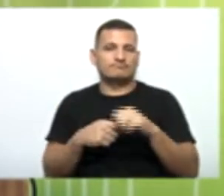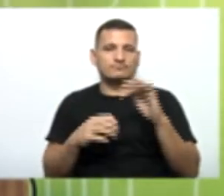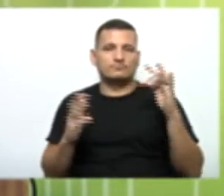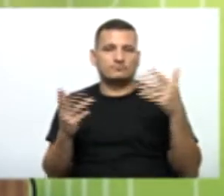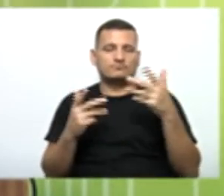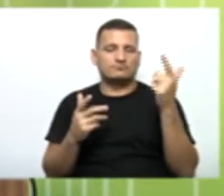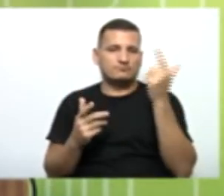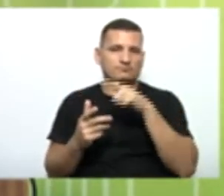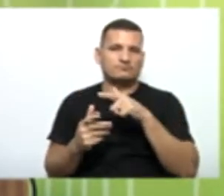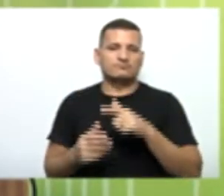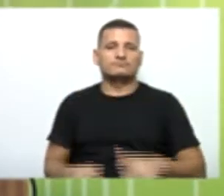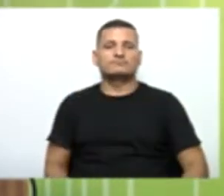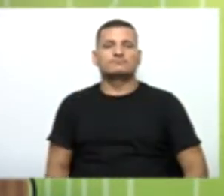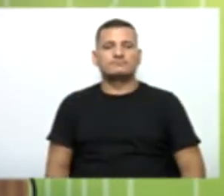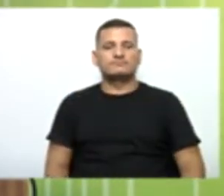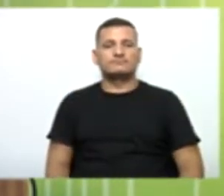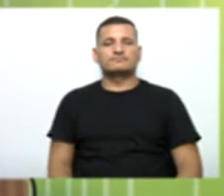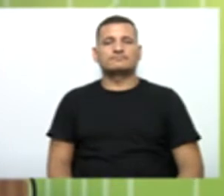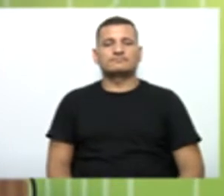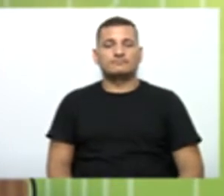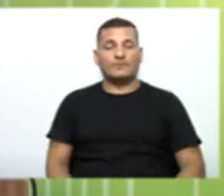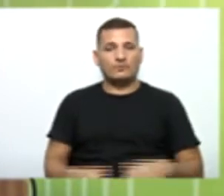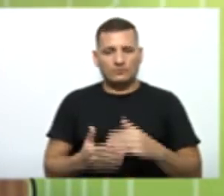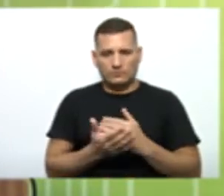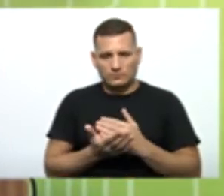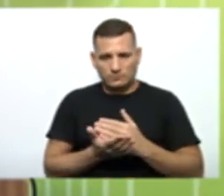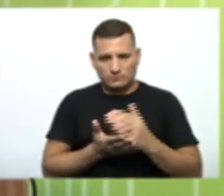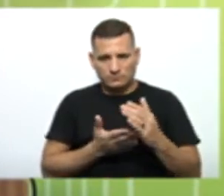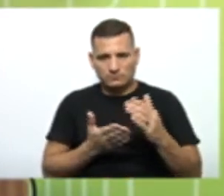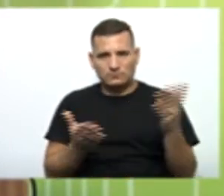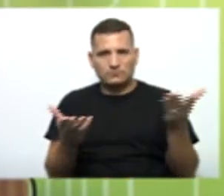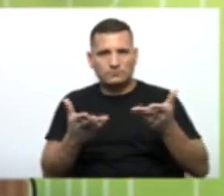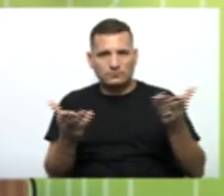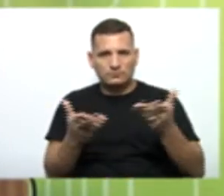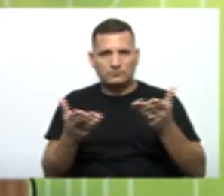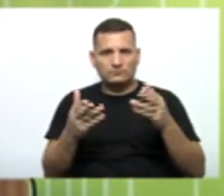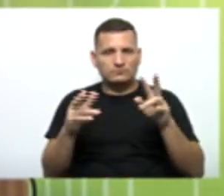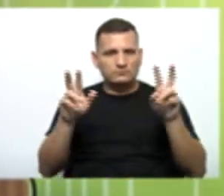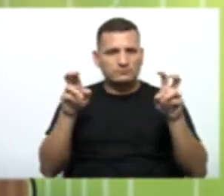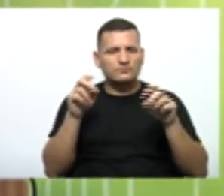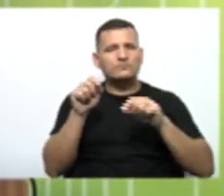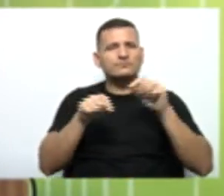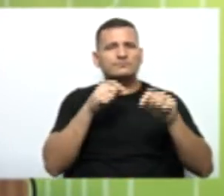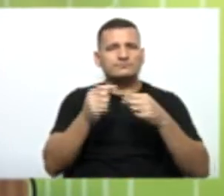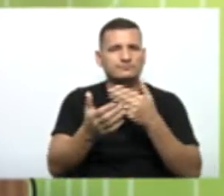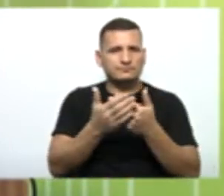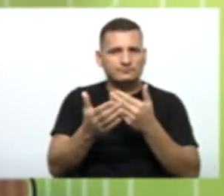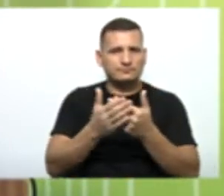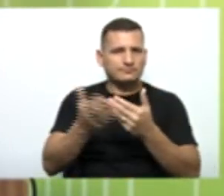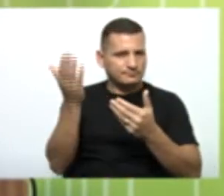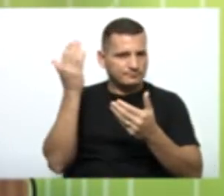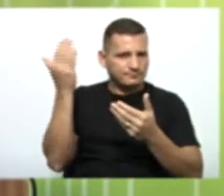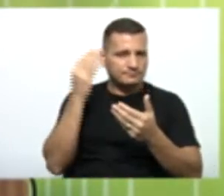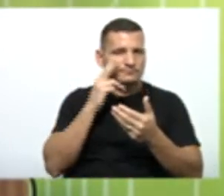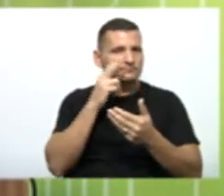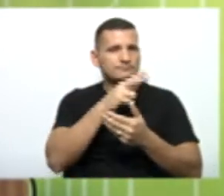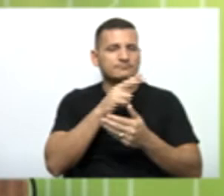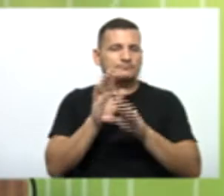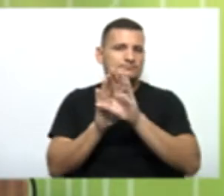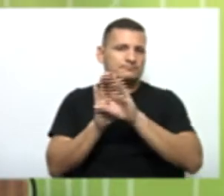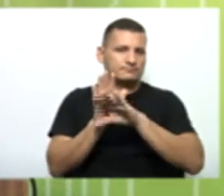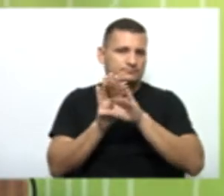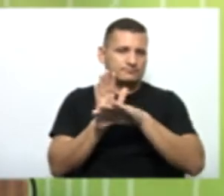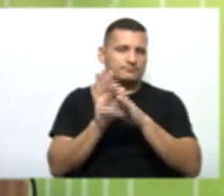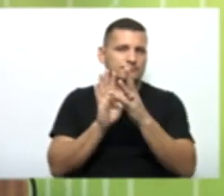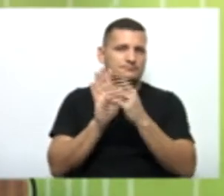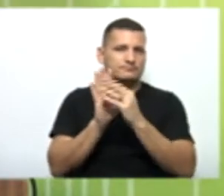certo? Vamos lá, antes da gente iniciar o assunto de hoje, vamos relembrar o que a gente estudou na aula passada. Vamos conhecer os conteúdos da